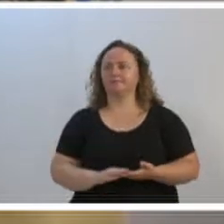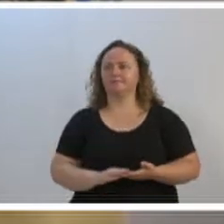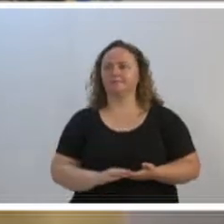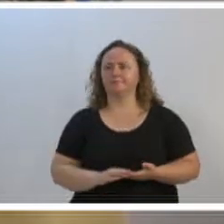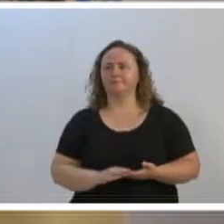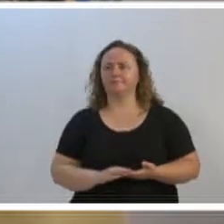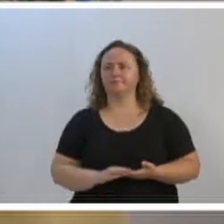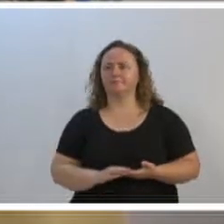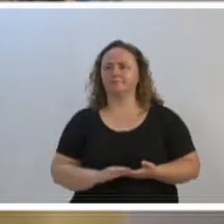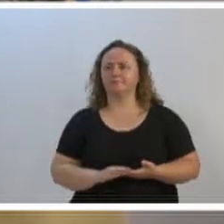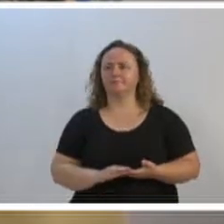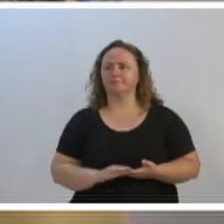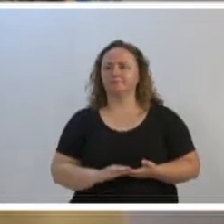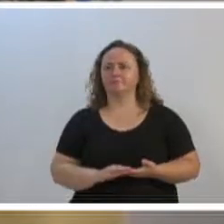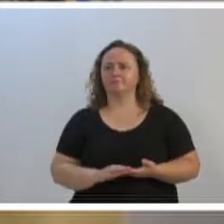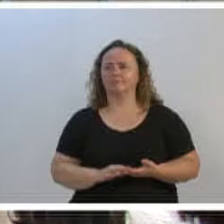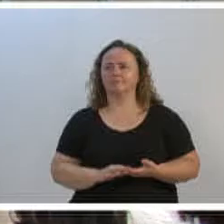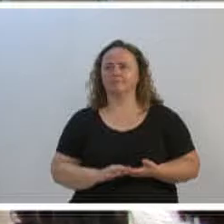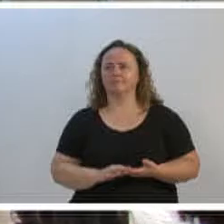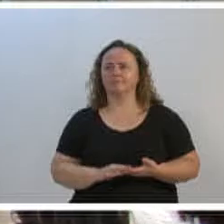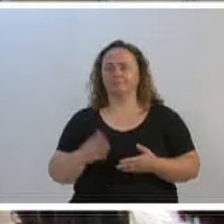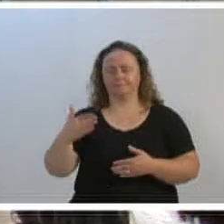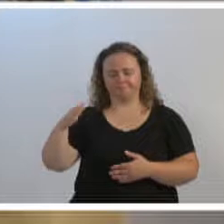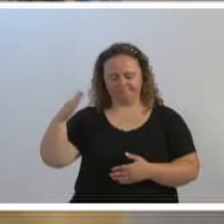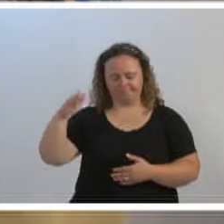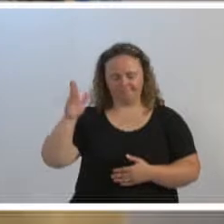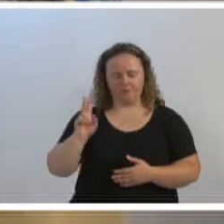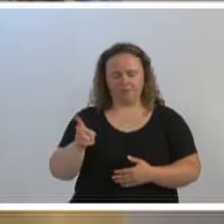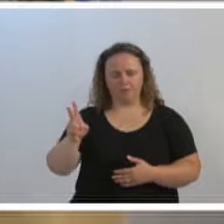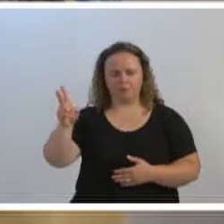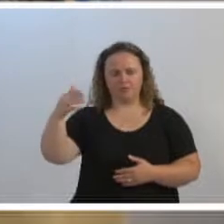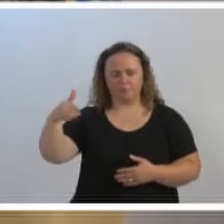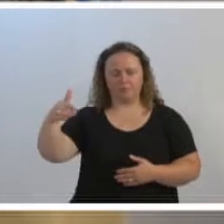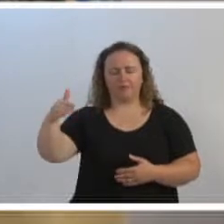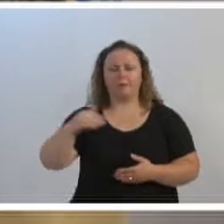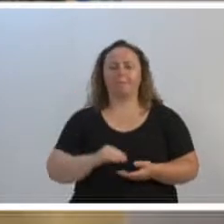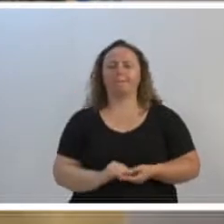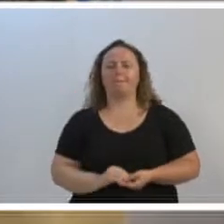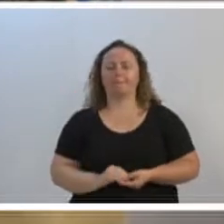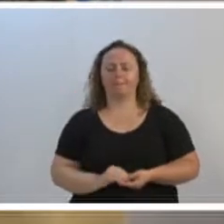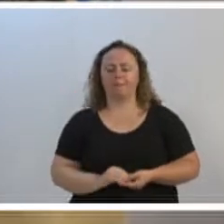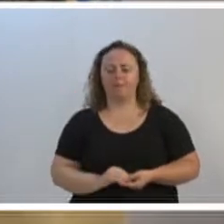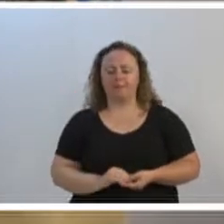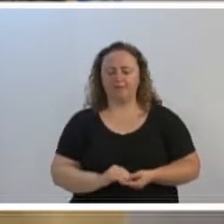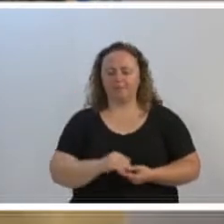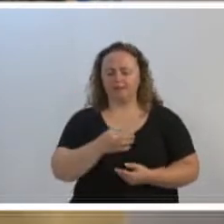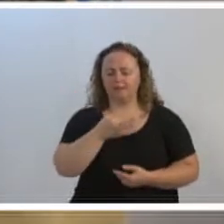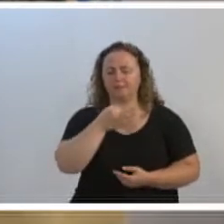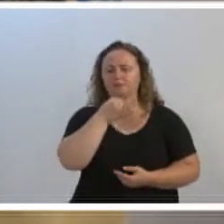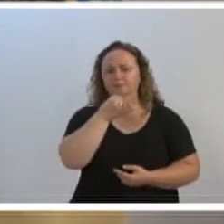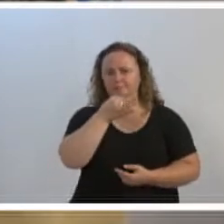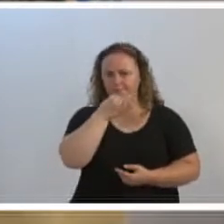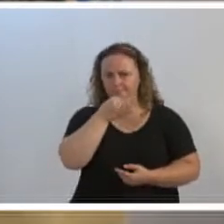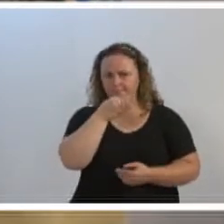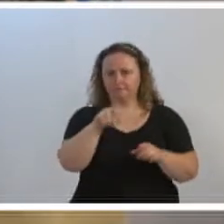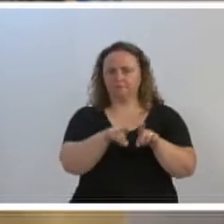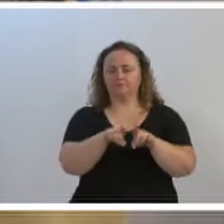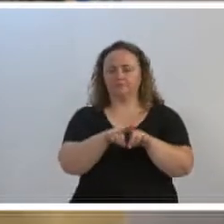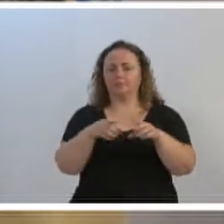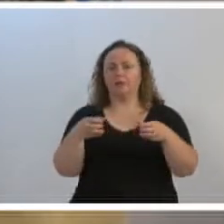só 30 segundos. Pode dar a sequência. Eu quero fazer uma sugestão aqui para os